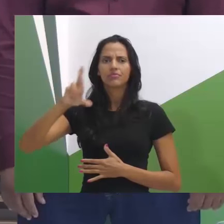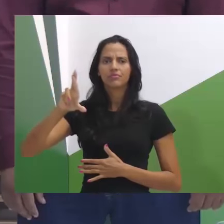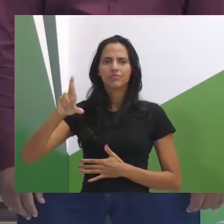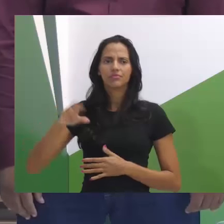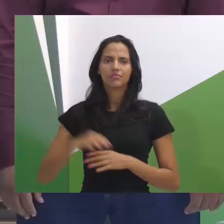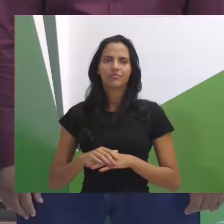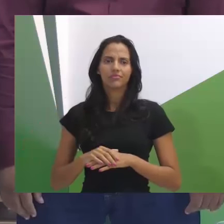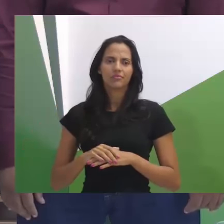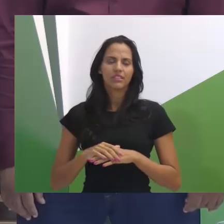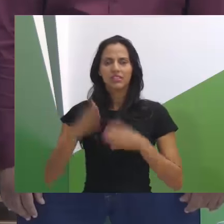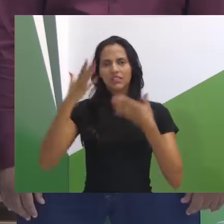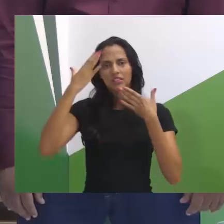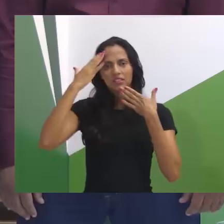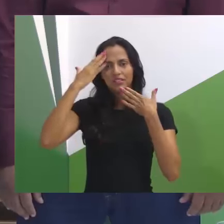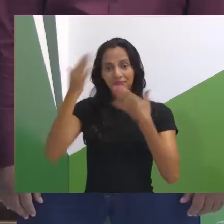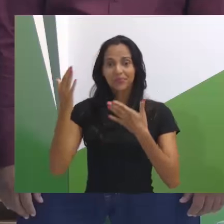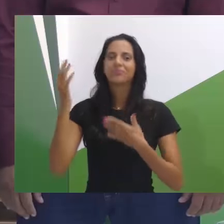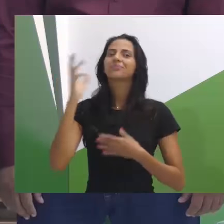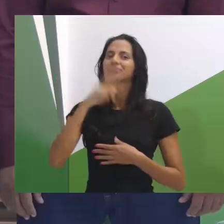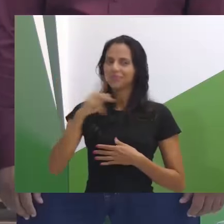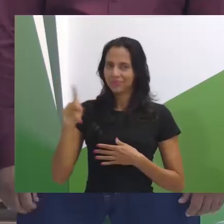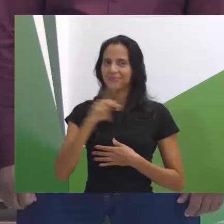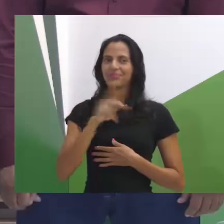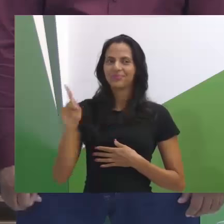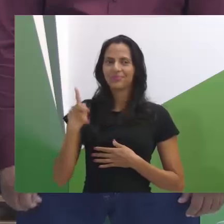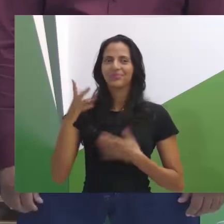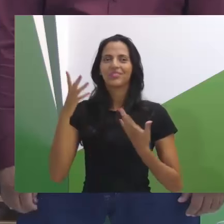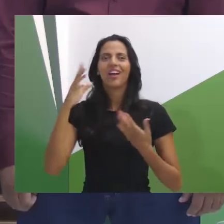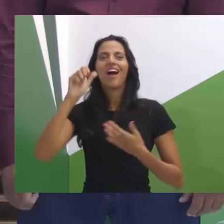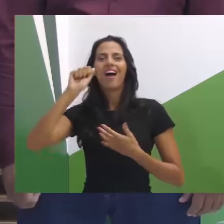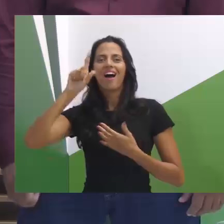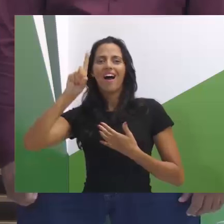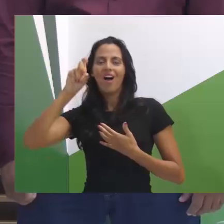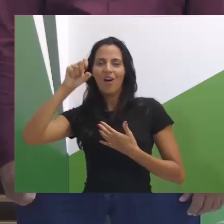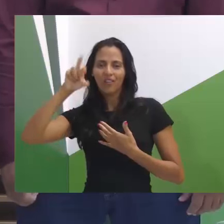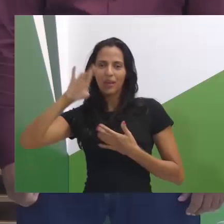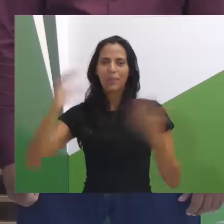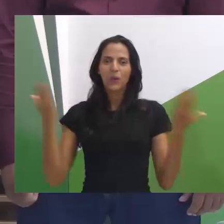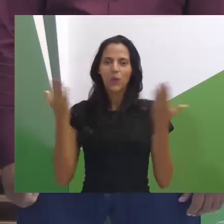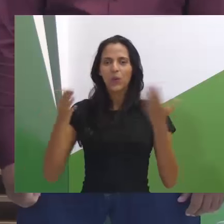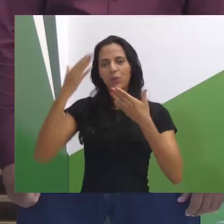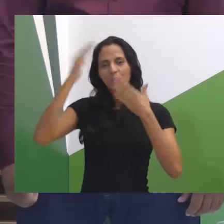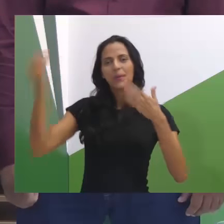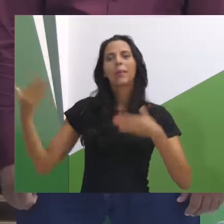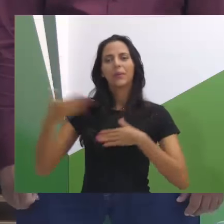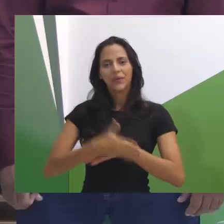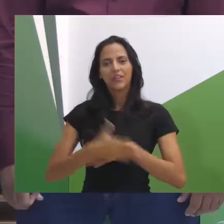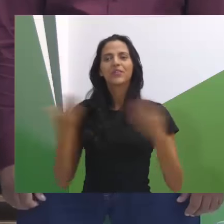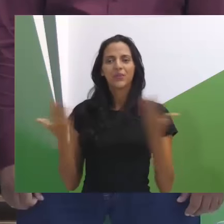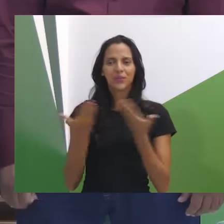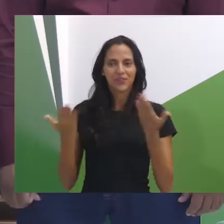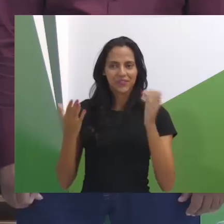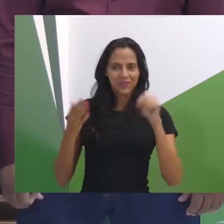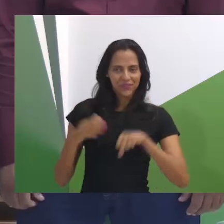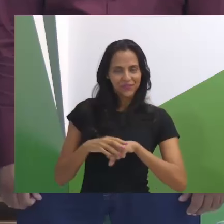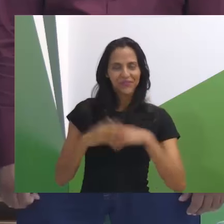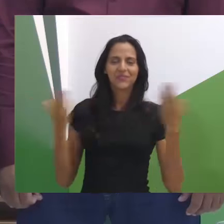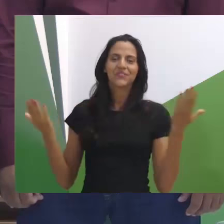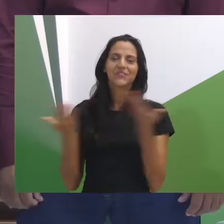Obrigado professor Aldemir Eu agradeço muito pelo espaço que me deram aqui Agradeço a Seduc, aos colegas que me